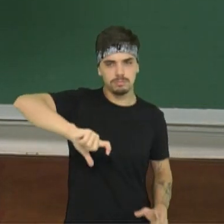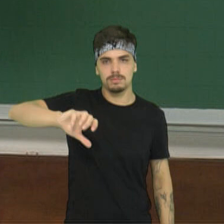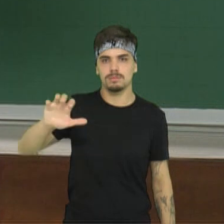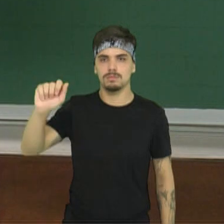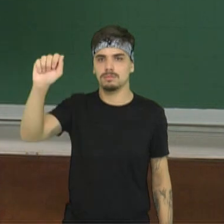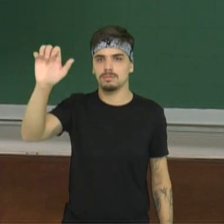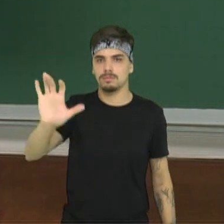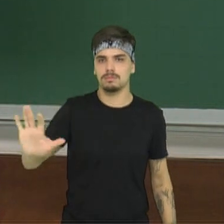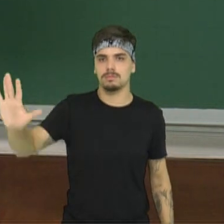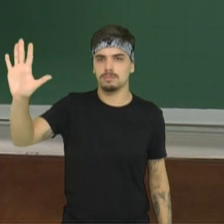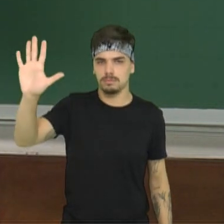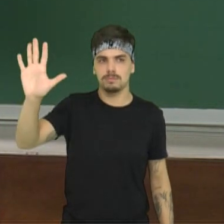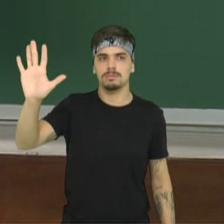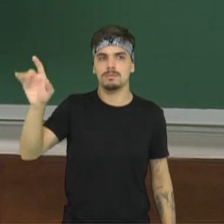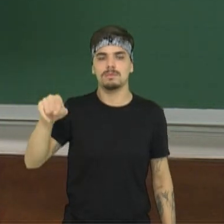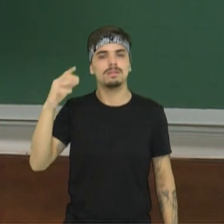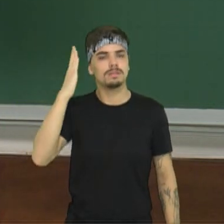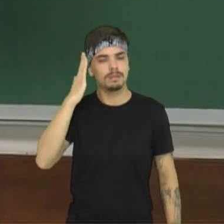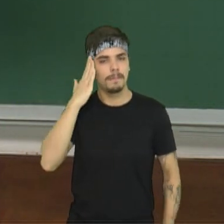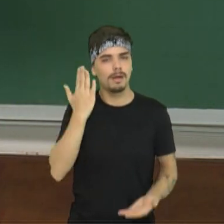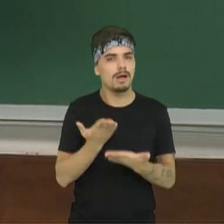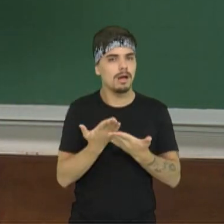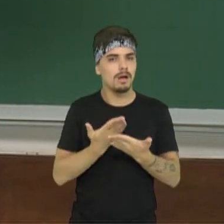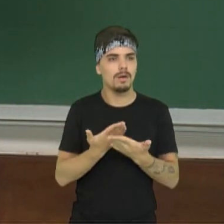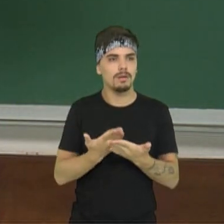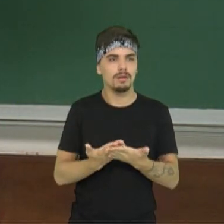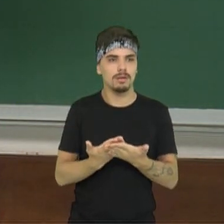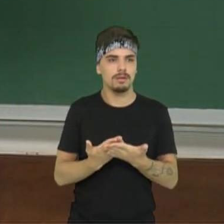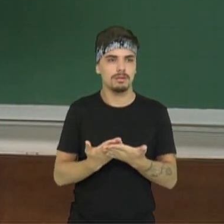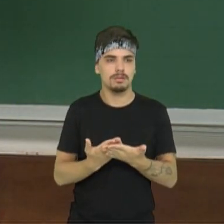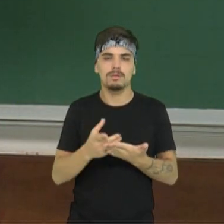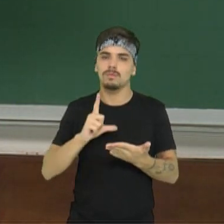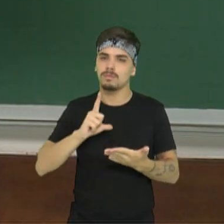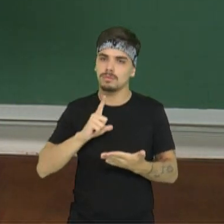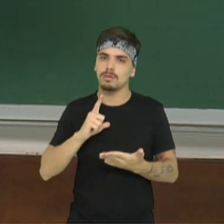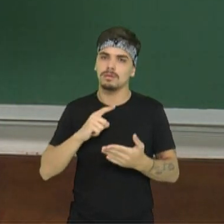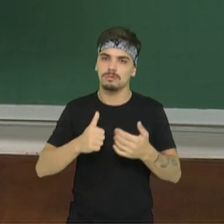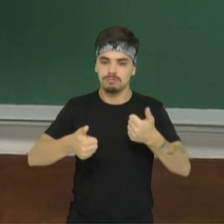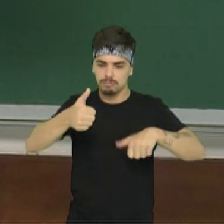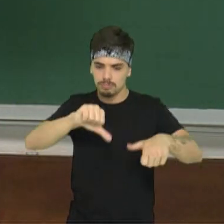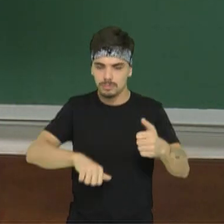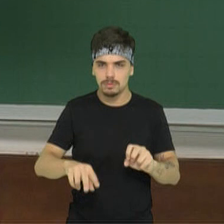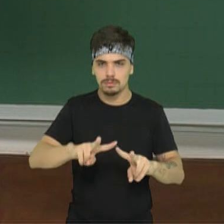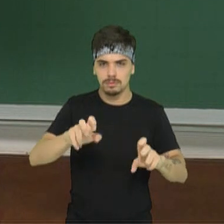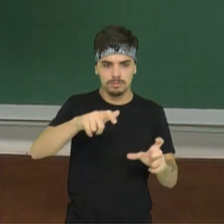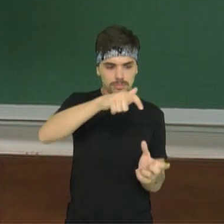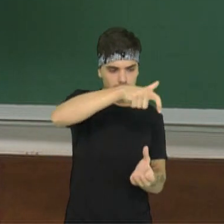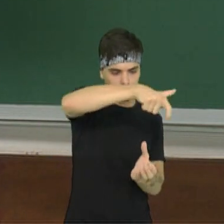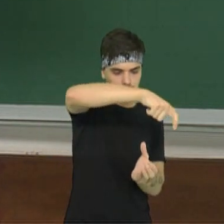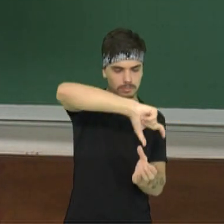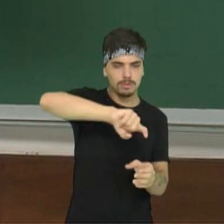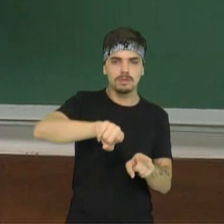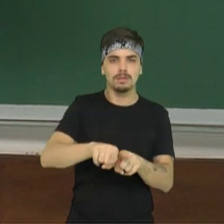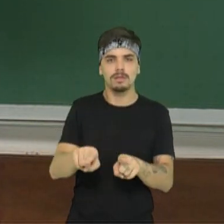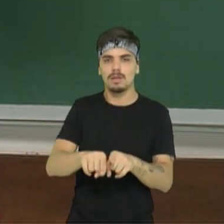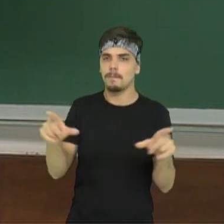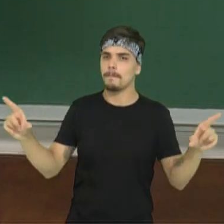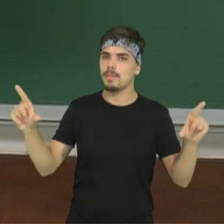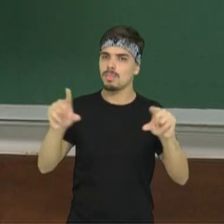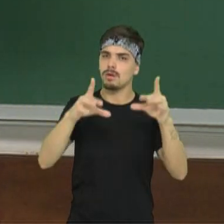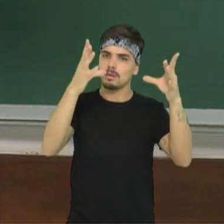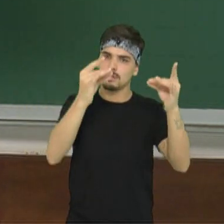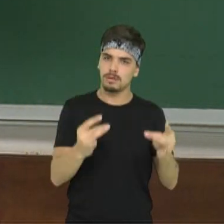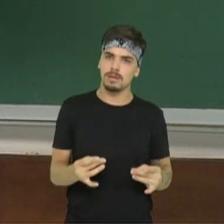né? Essa aula, vocês sabem, quando a gente está analisando em escala continental, o nível de detalhes ele vai ser menor, né? Não